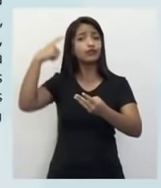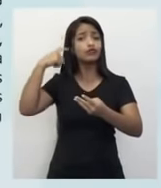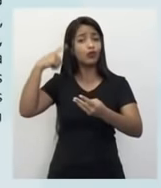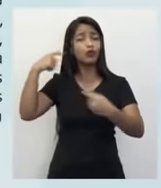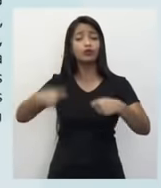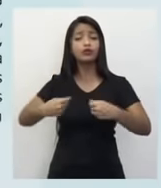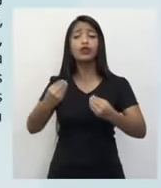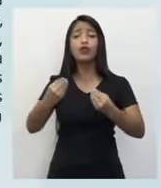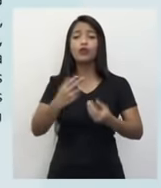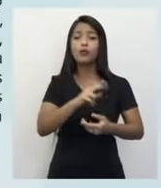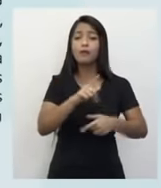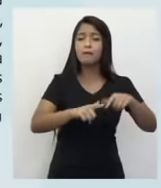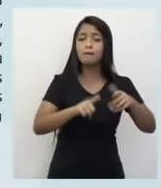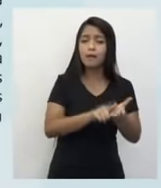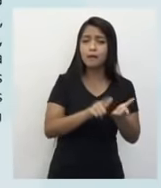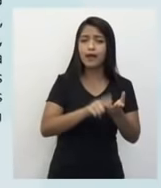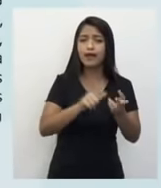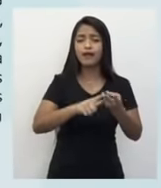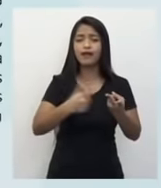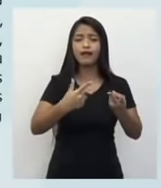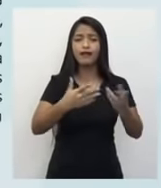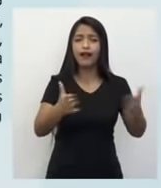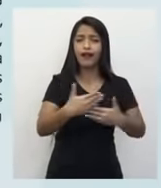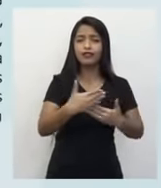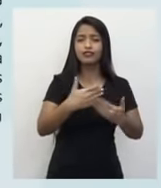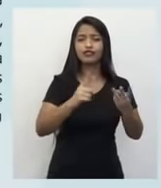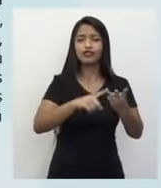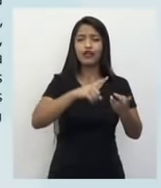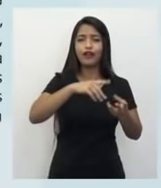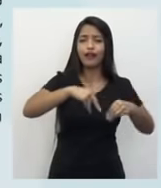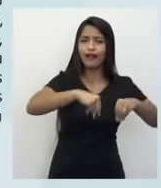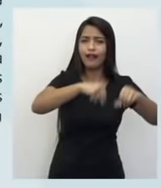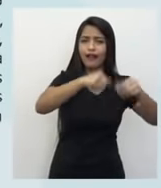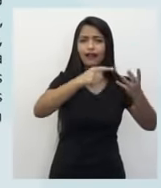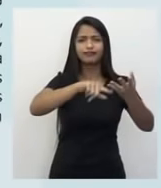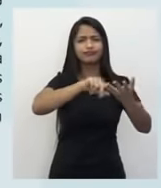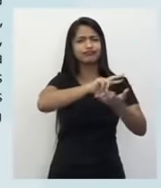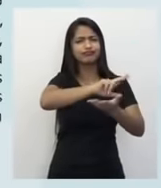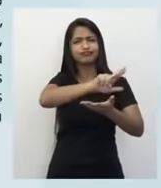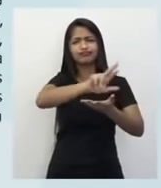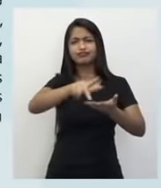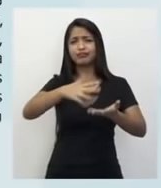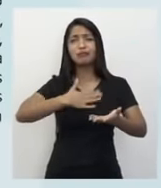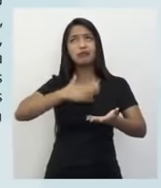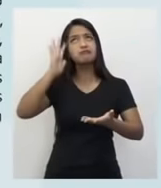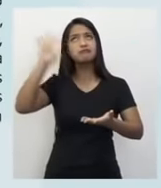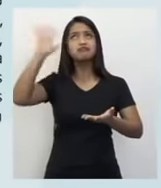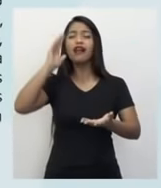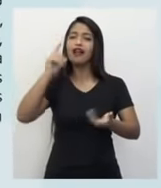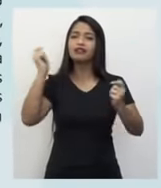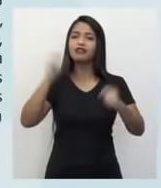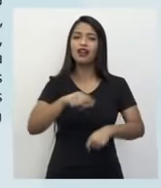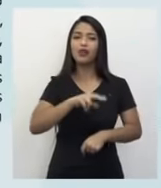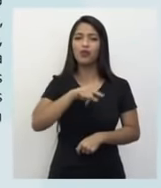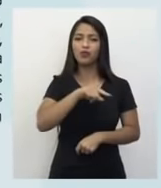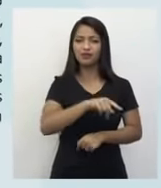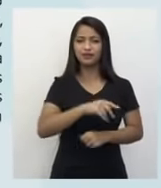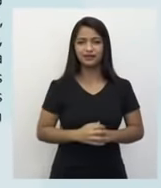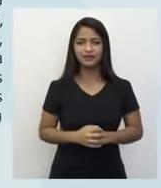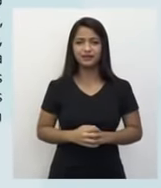folhas de papel, celofane, areia, caixa de papelão. E o que a imaginação inventava. Eram empregados os mais